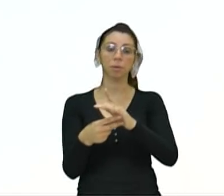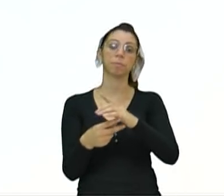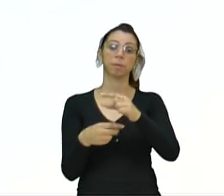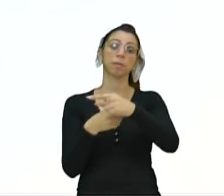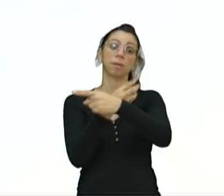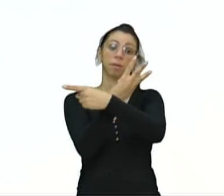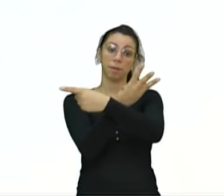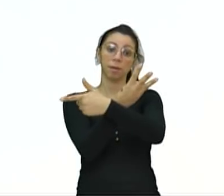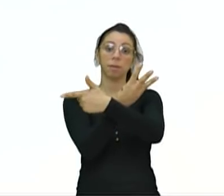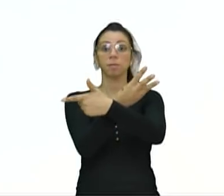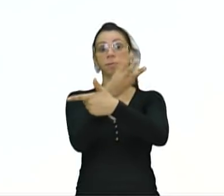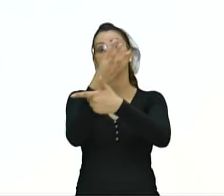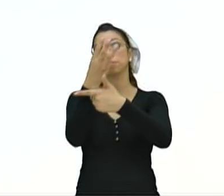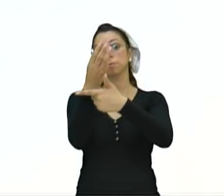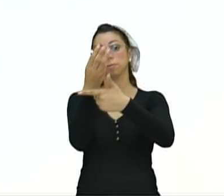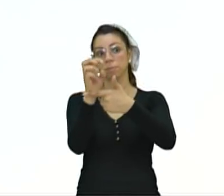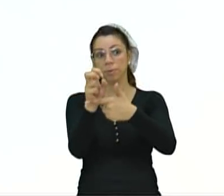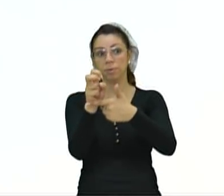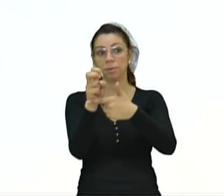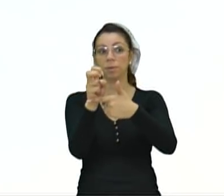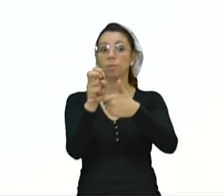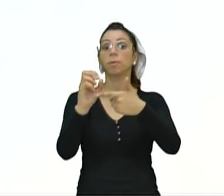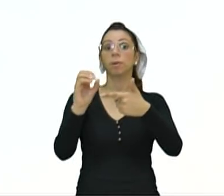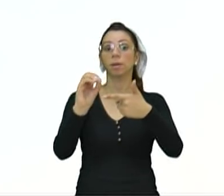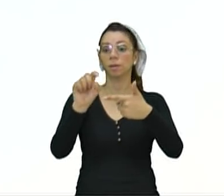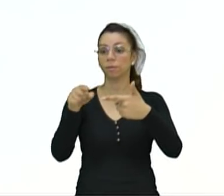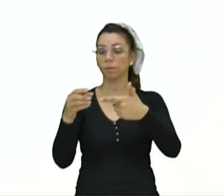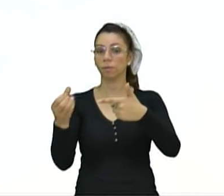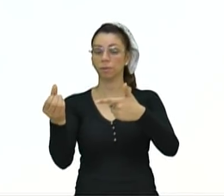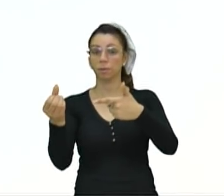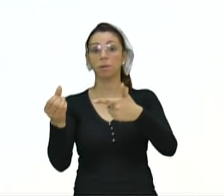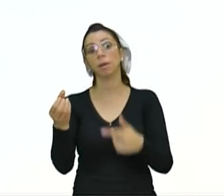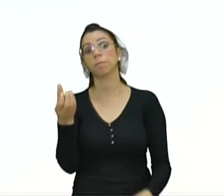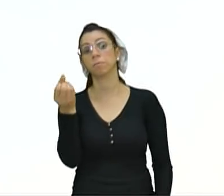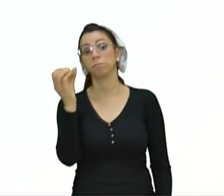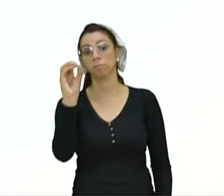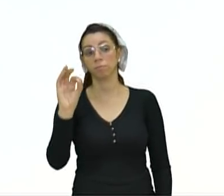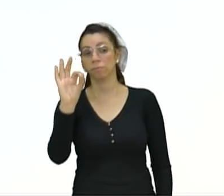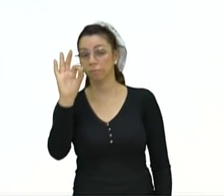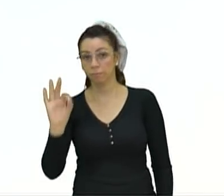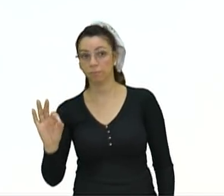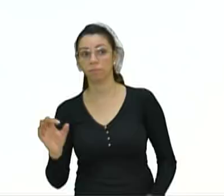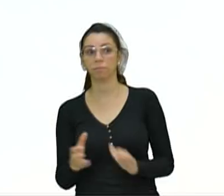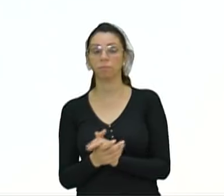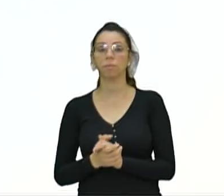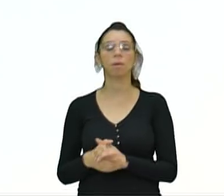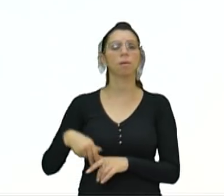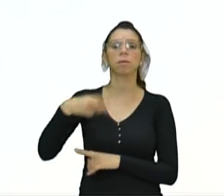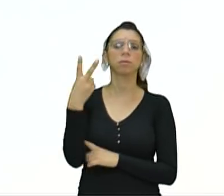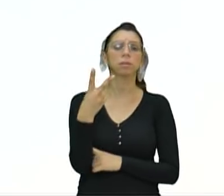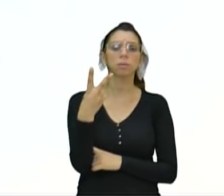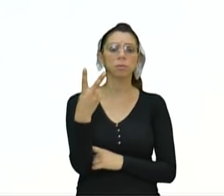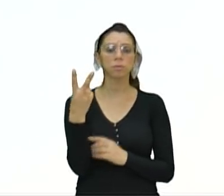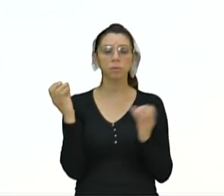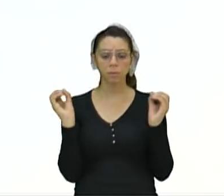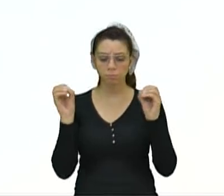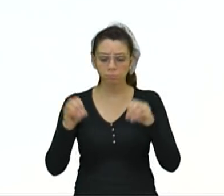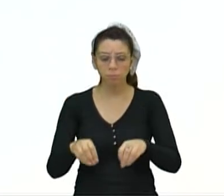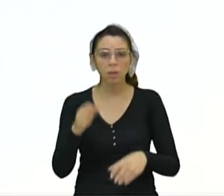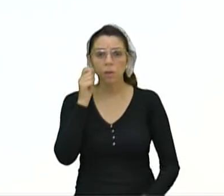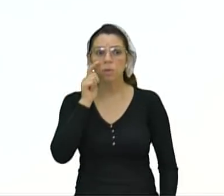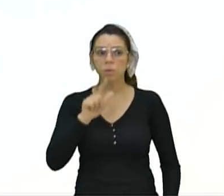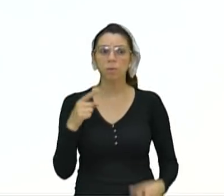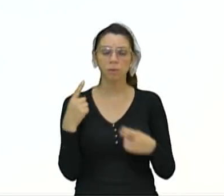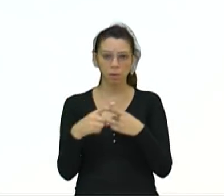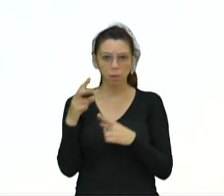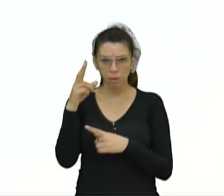5 é 0,6, que é 60%. E da segunda ser azul, eu repus a bola. Entenderam que a professora